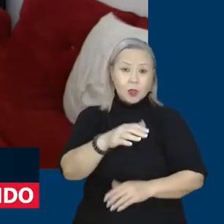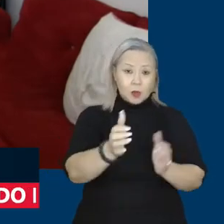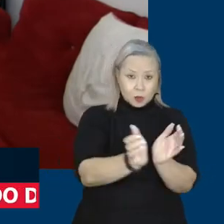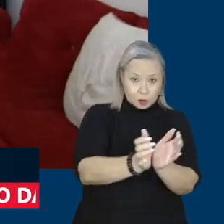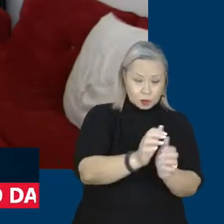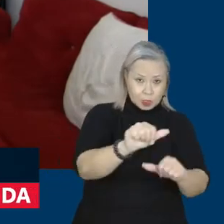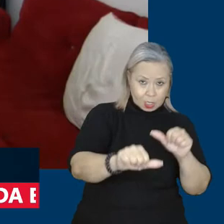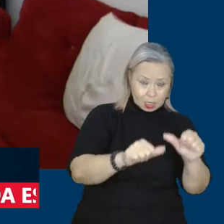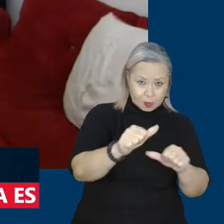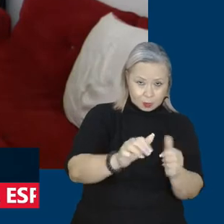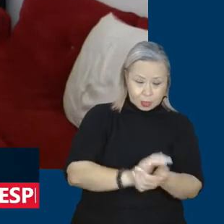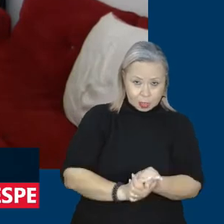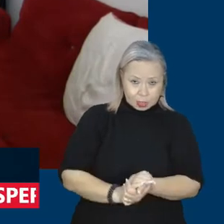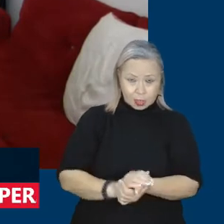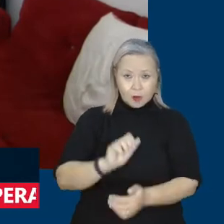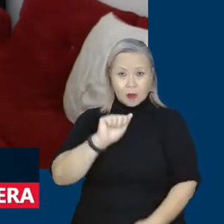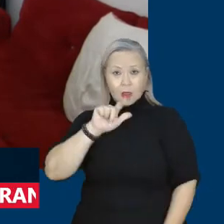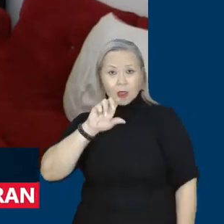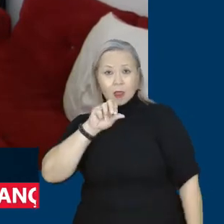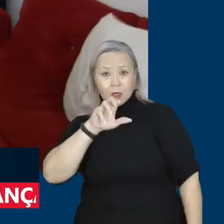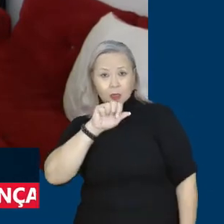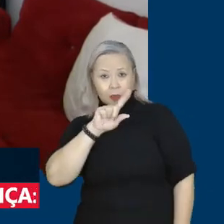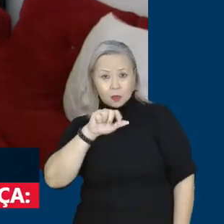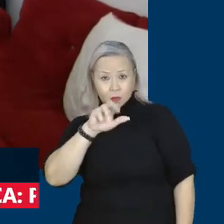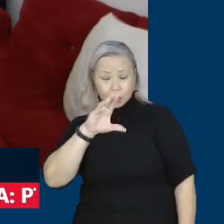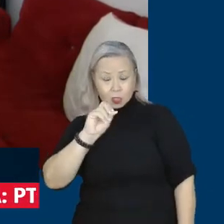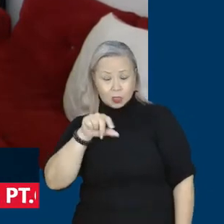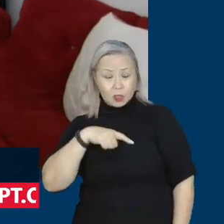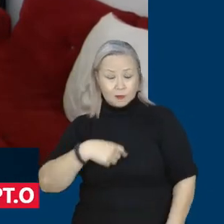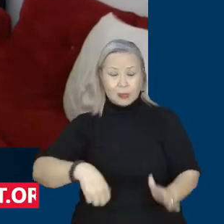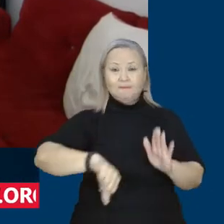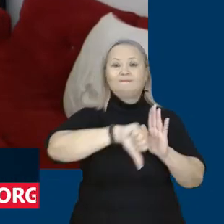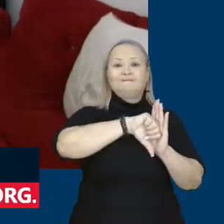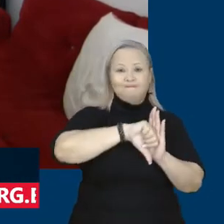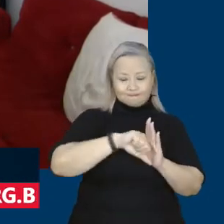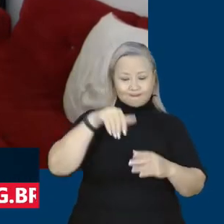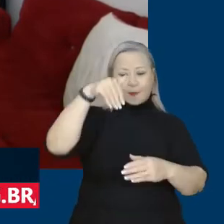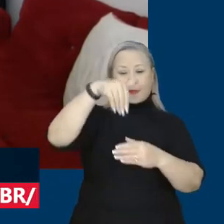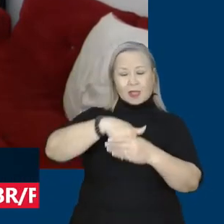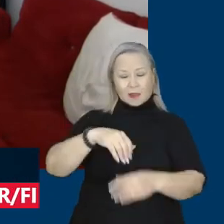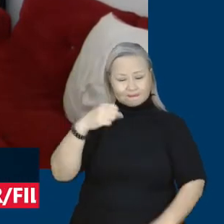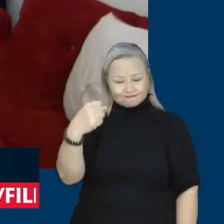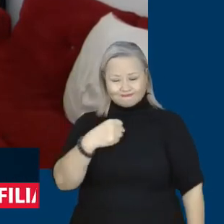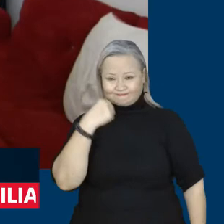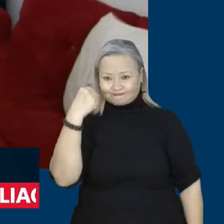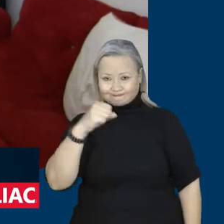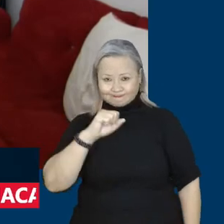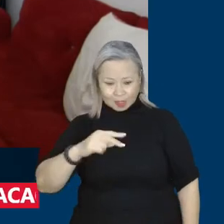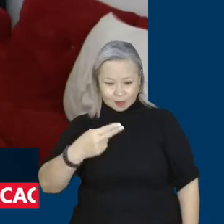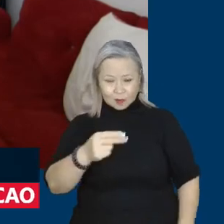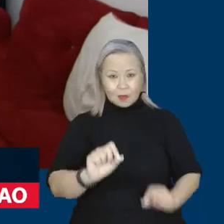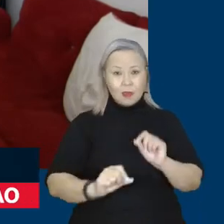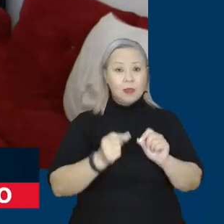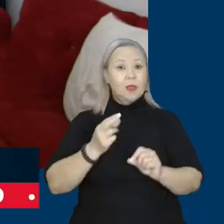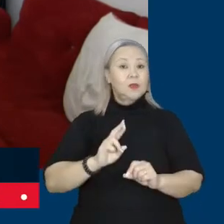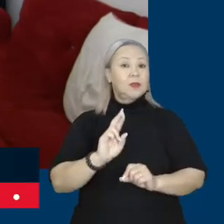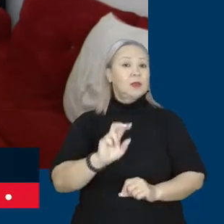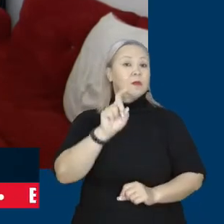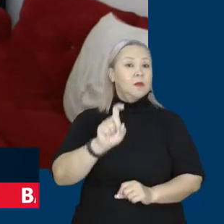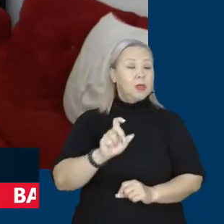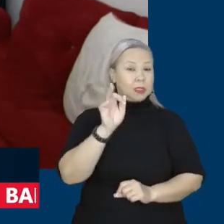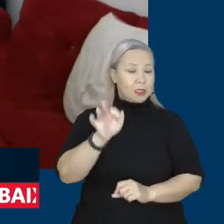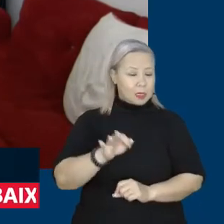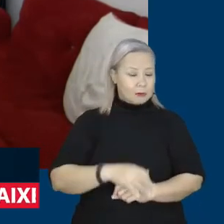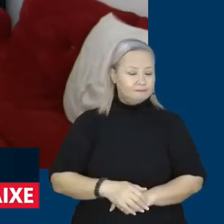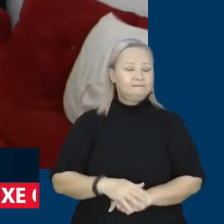transição ao ler Mercadante os indícios de crime Eleitoral São muito graves e as consequências também serão do mesmo jeito que